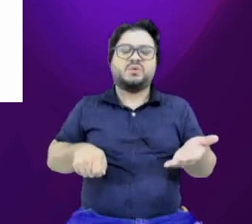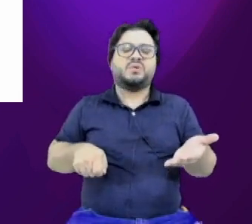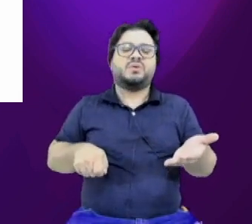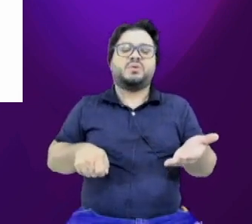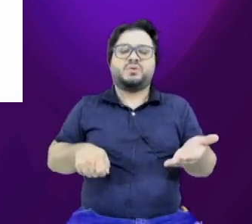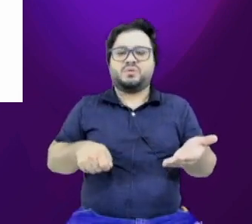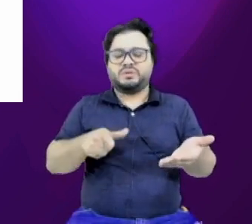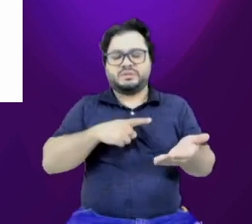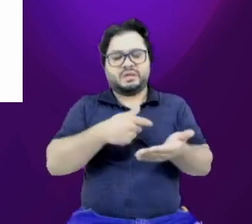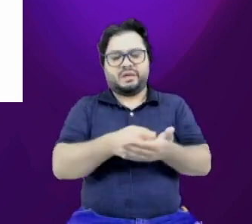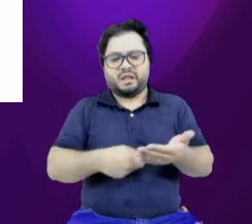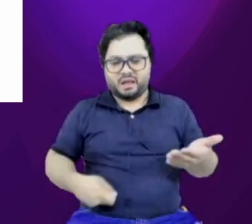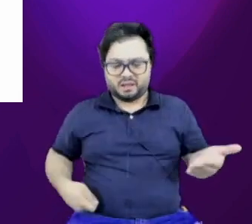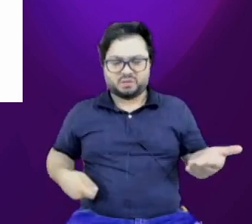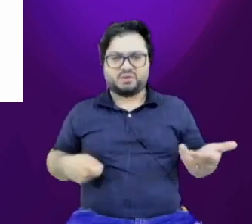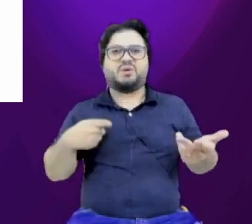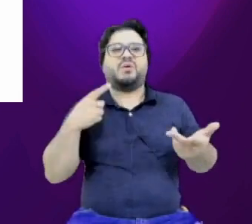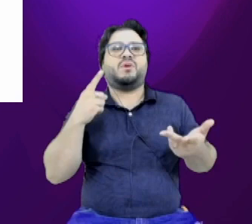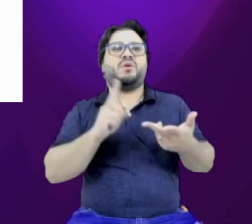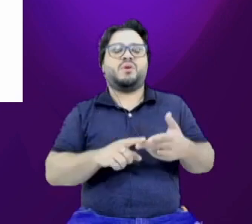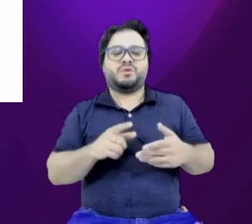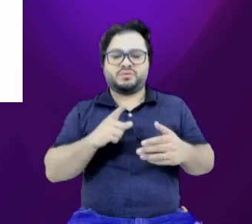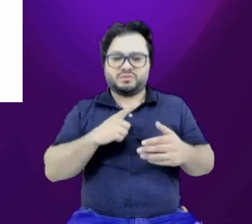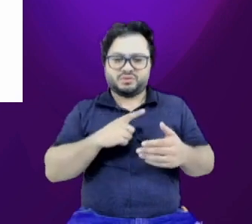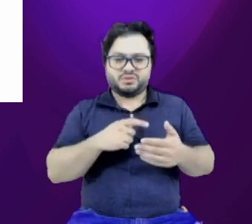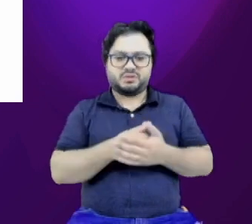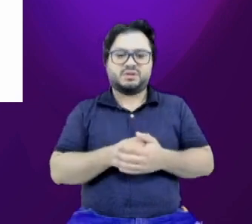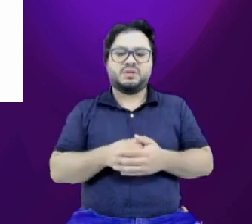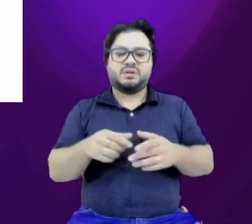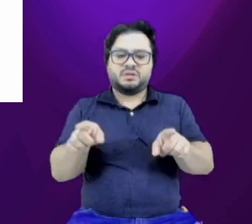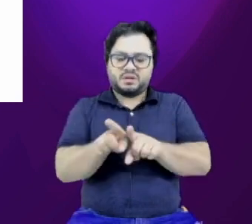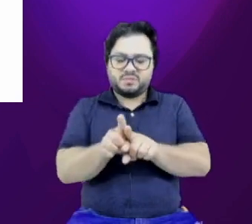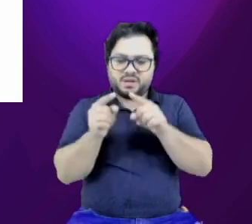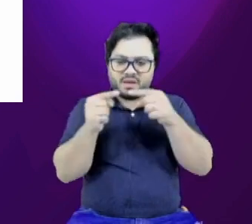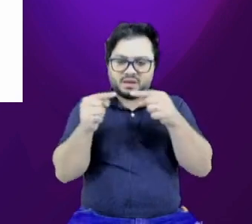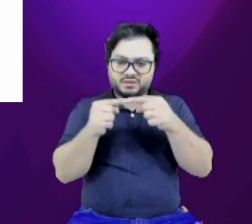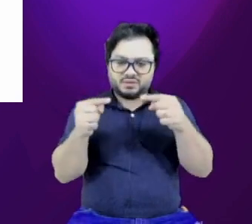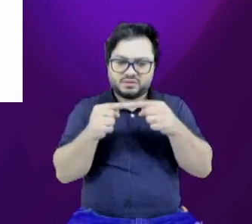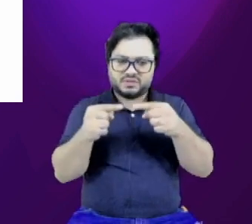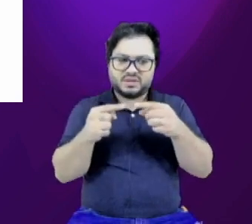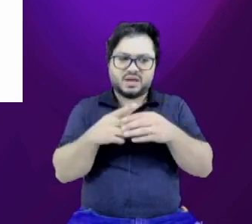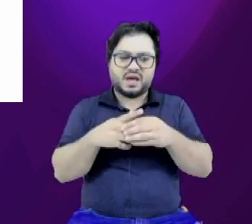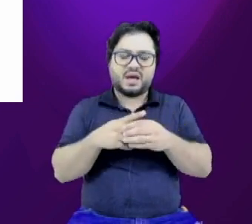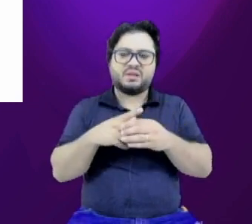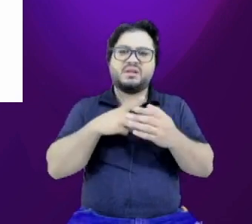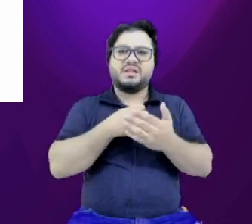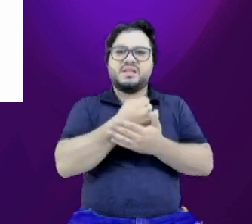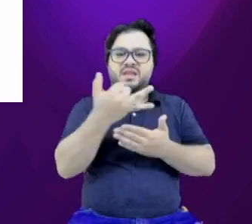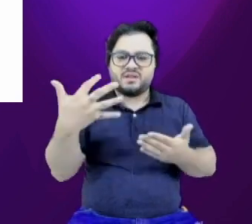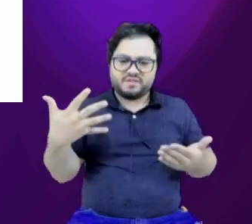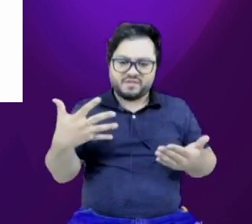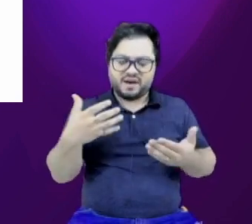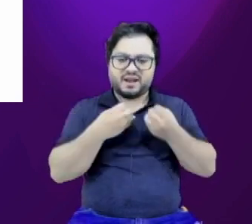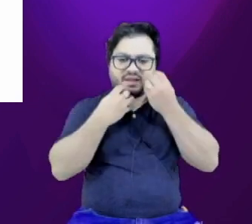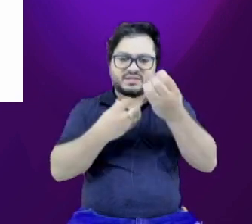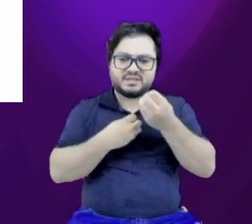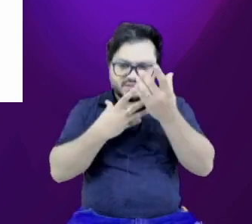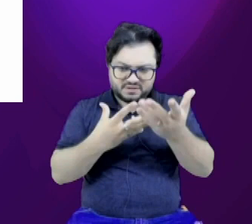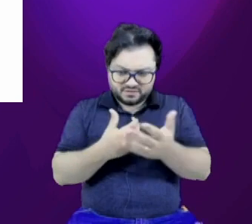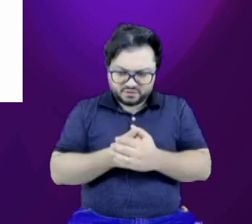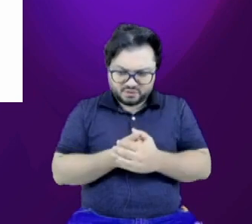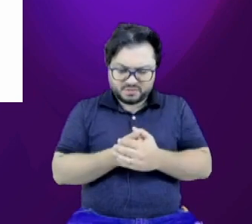dando relatórios, né, os reports também associados. Então, é bastante número de informação, anos para que